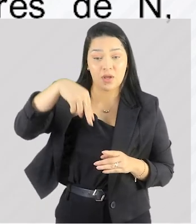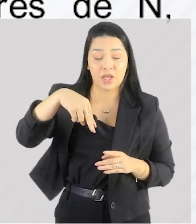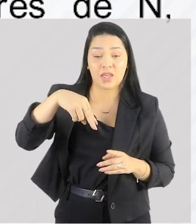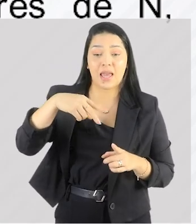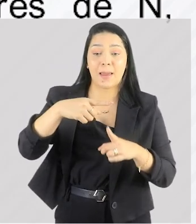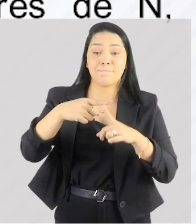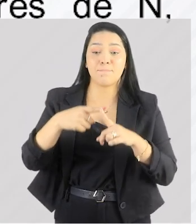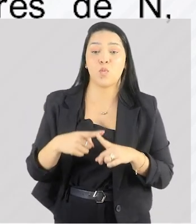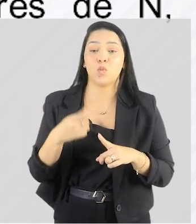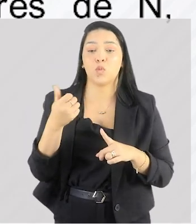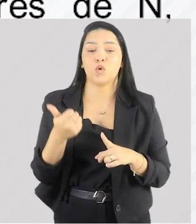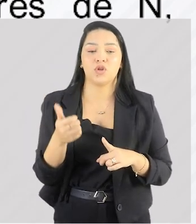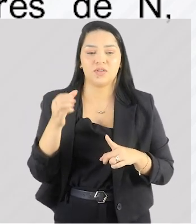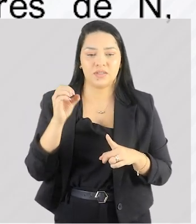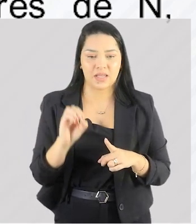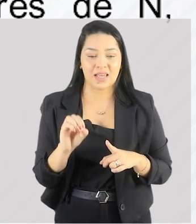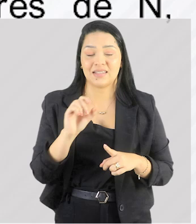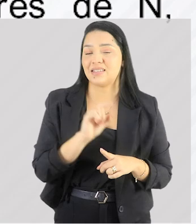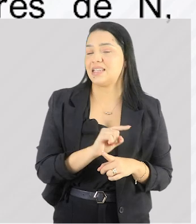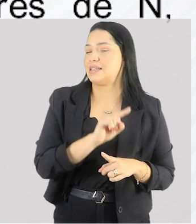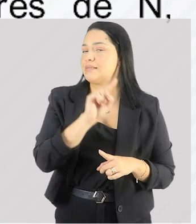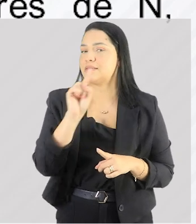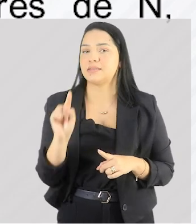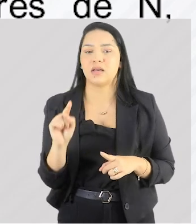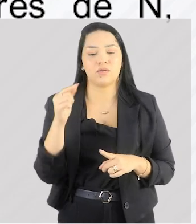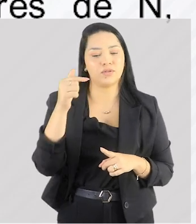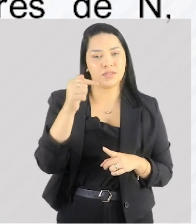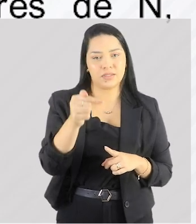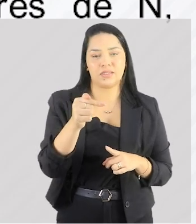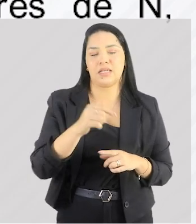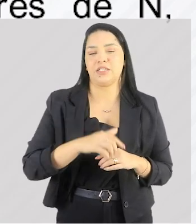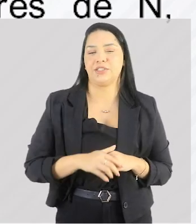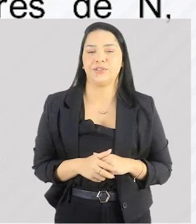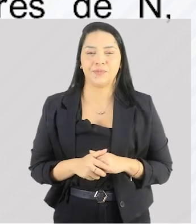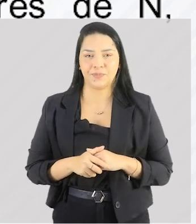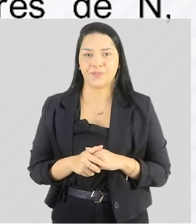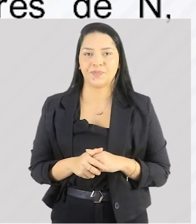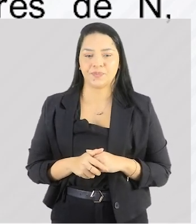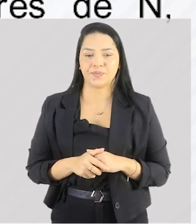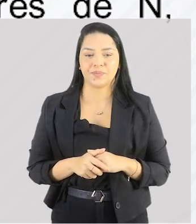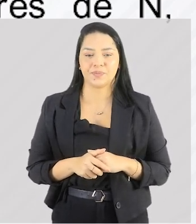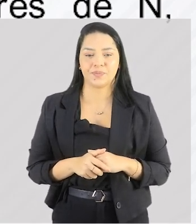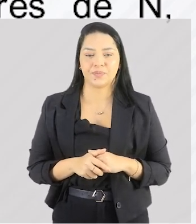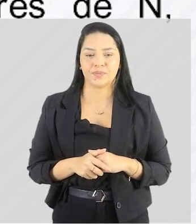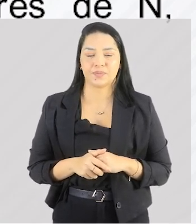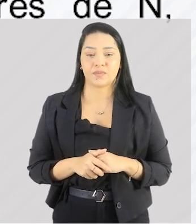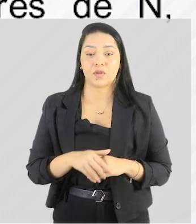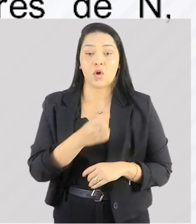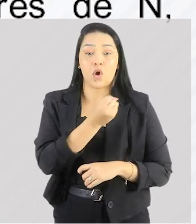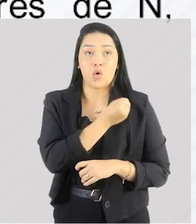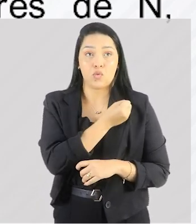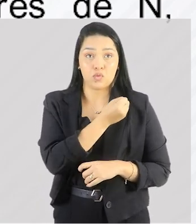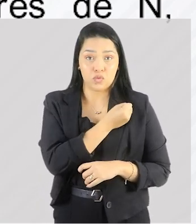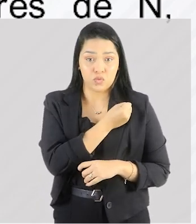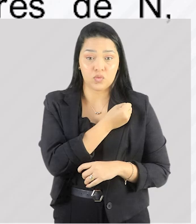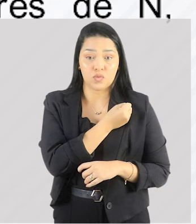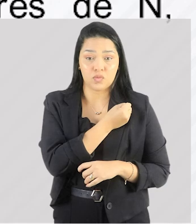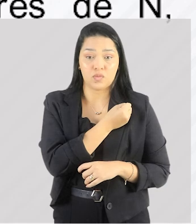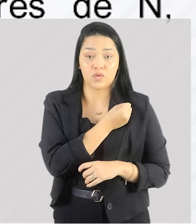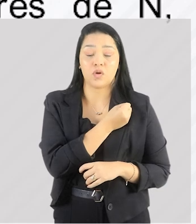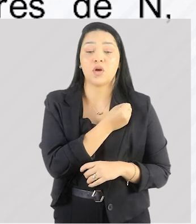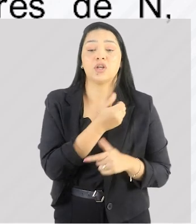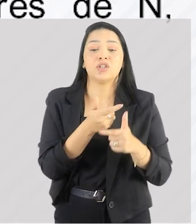Sabe-se que n é múltiplo de 10 e não é múltiplo de 7. O número